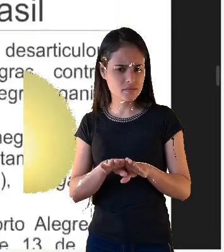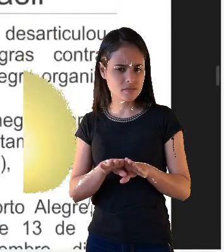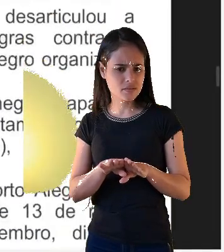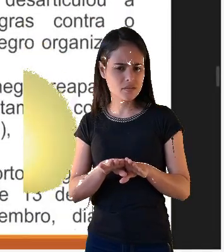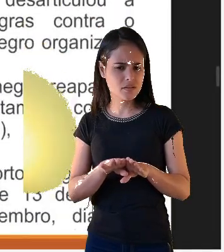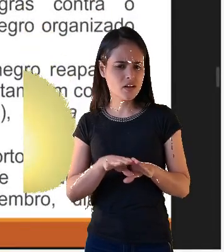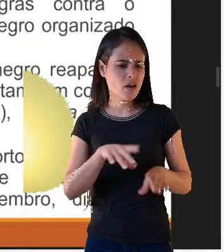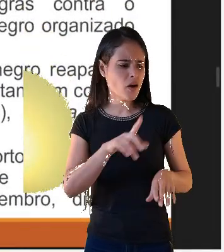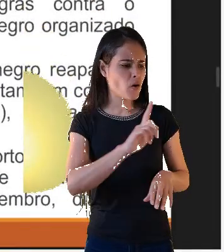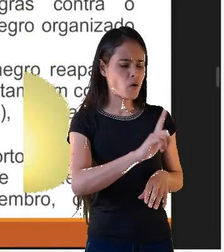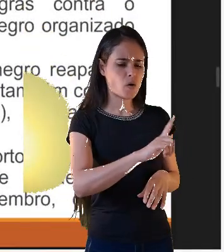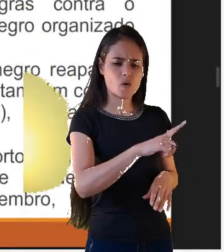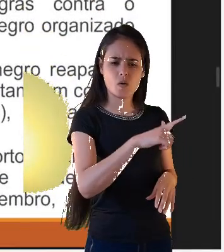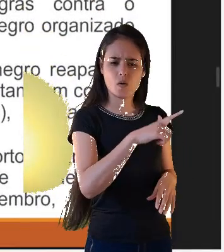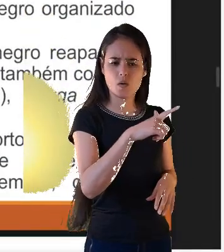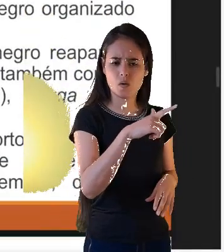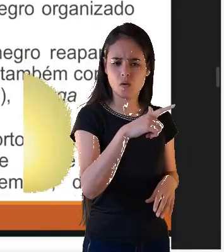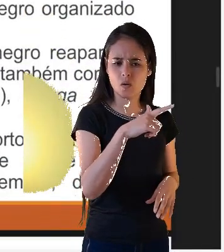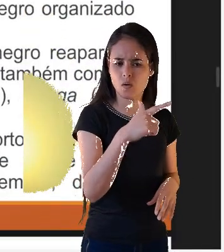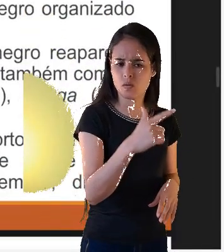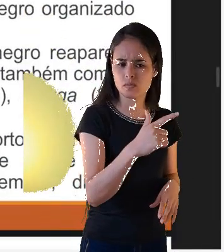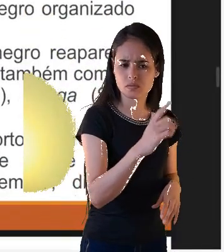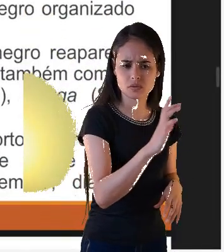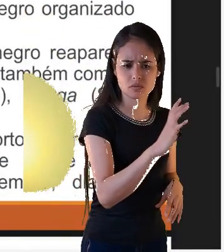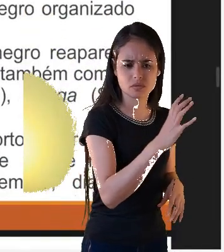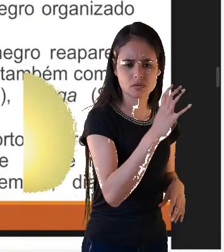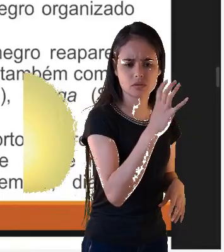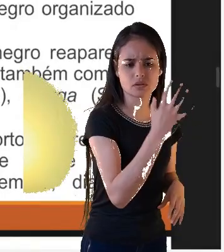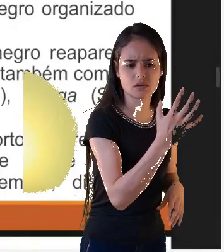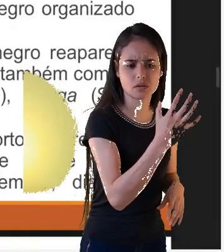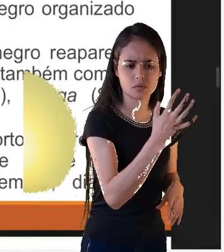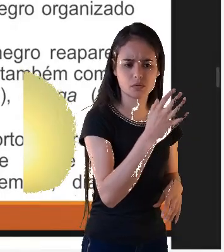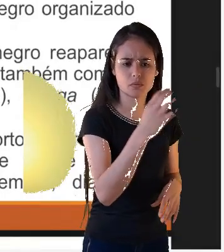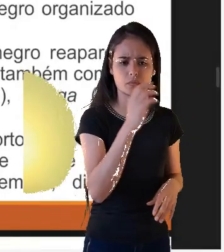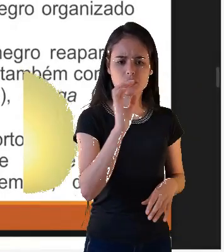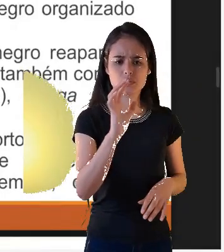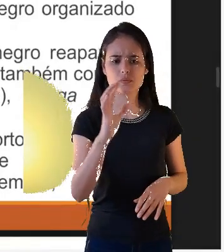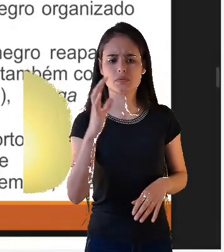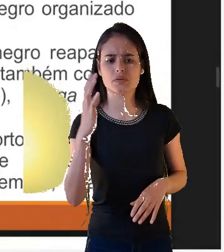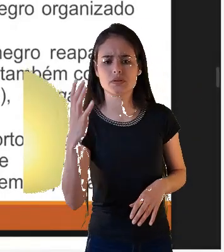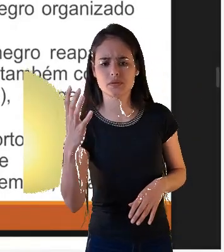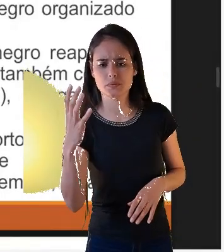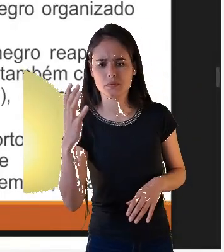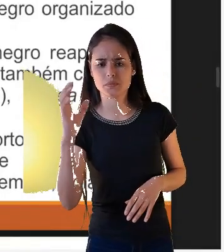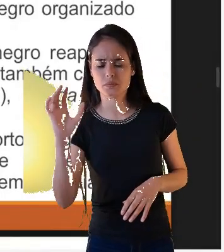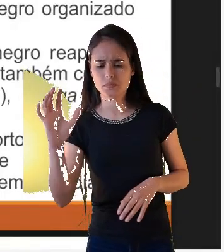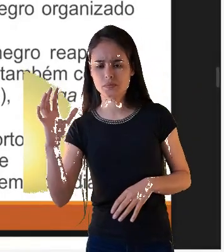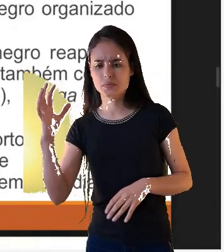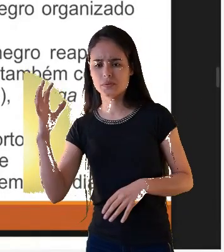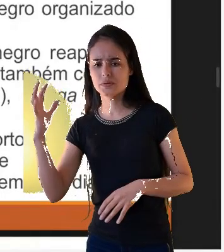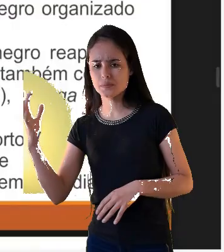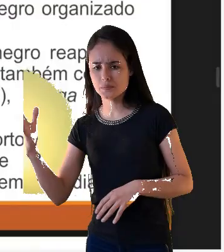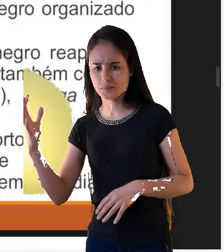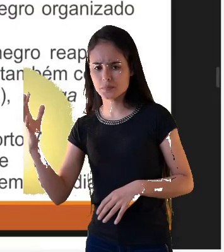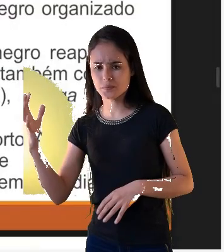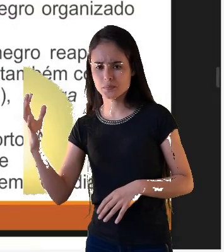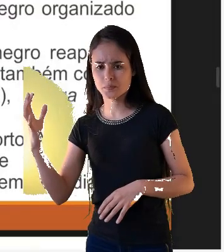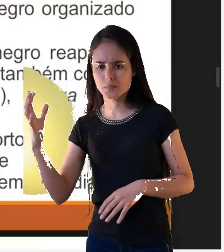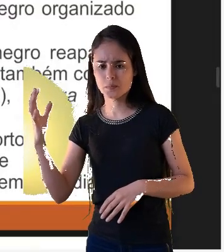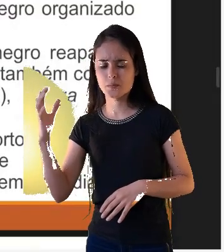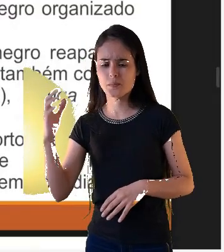Continuando, né, a gente tem outras organizações, né? Então, a terceira